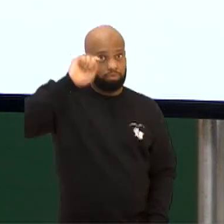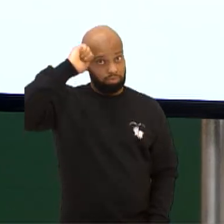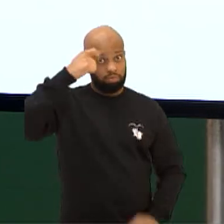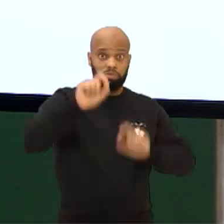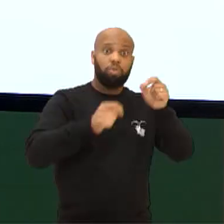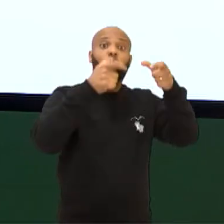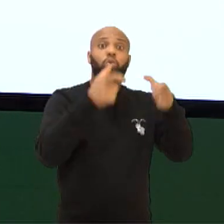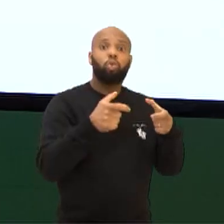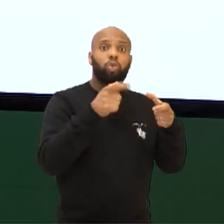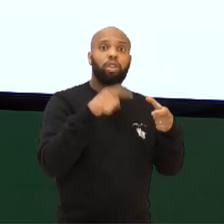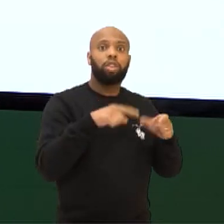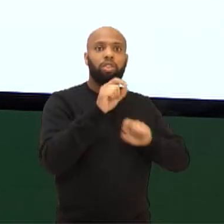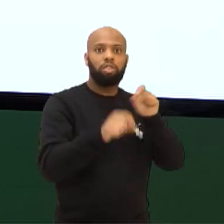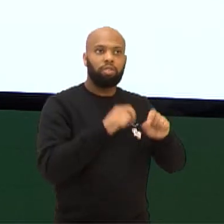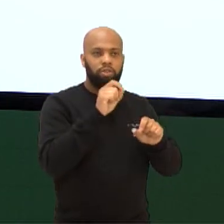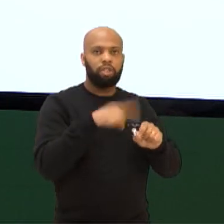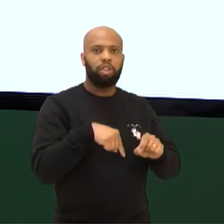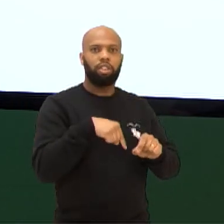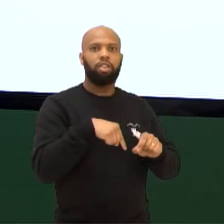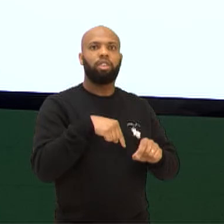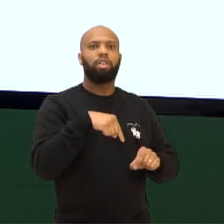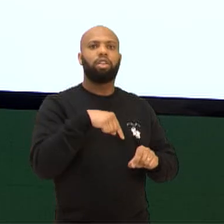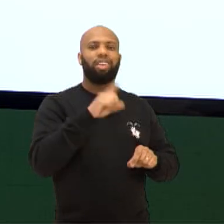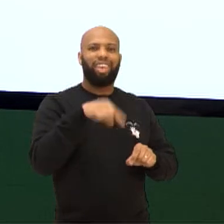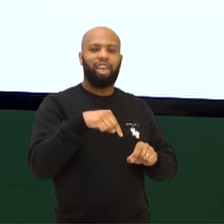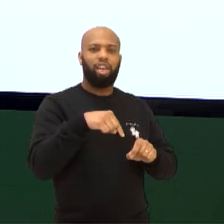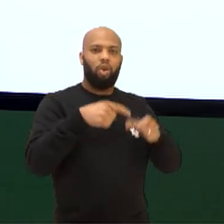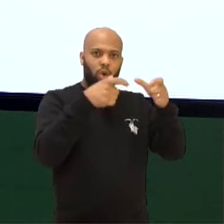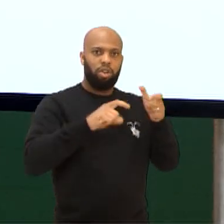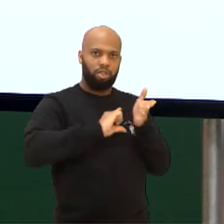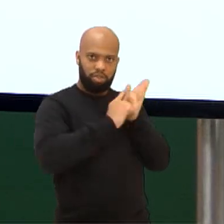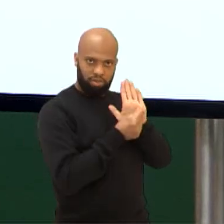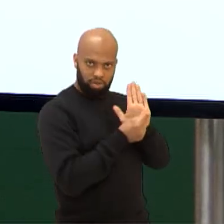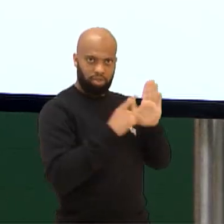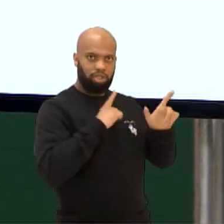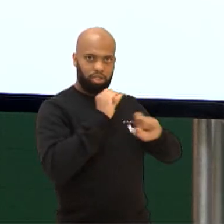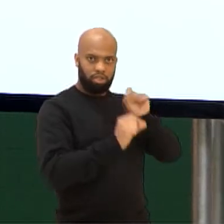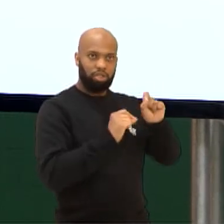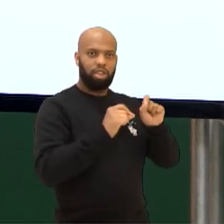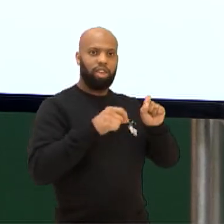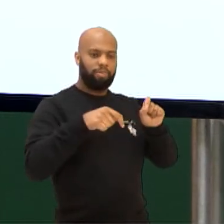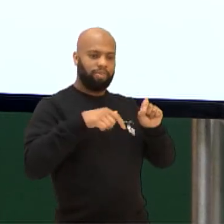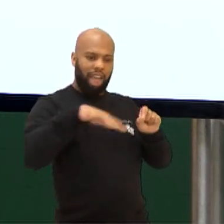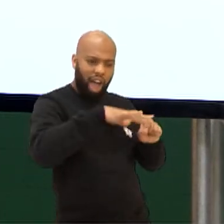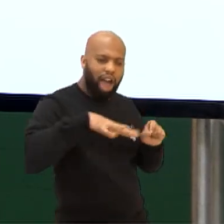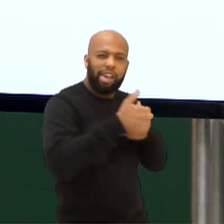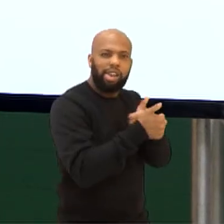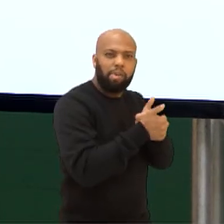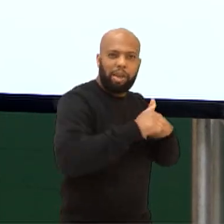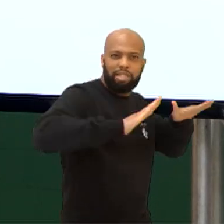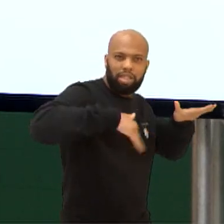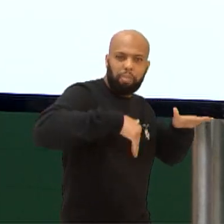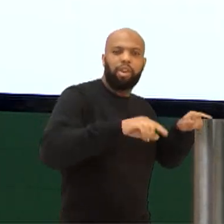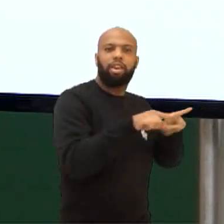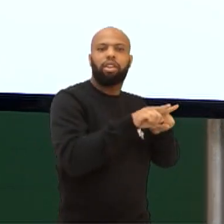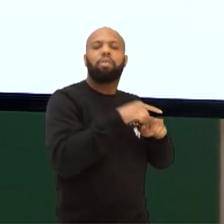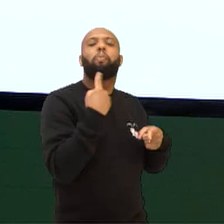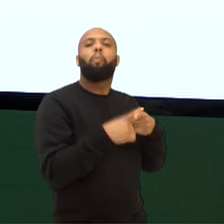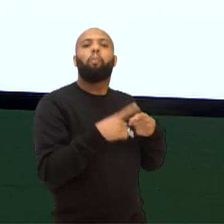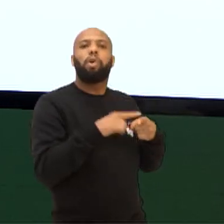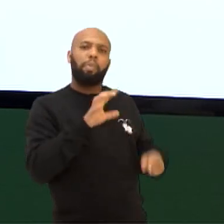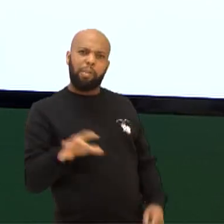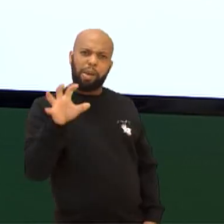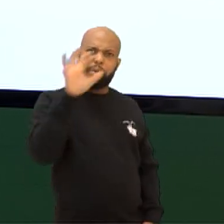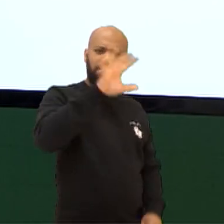parte subsaariana, certo, professora? Certo. Principalmente ali, toda a área litorânea e porque aquela